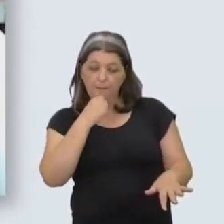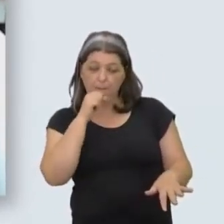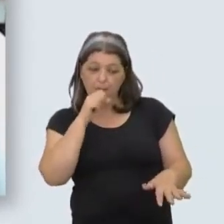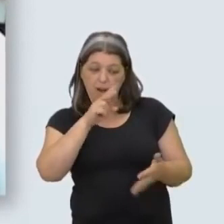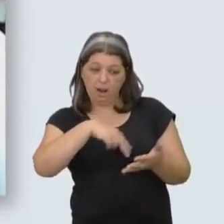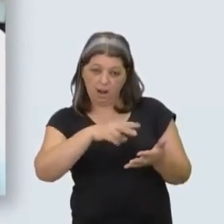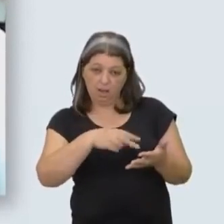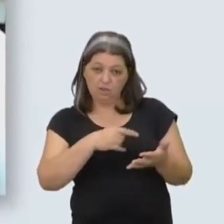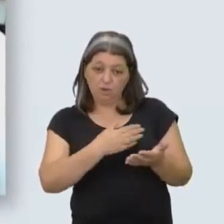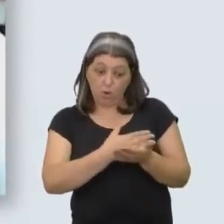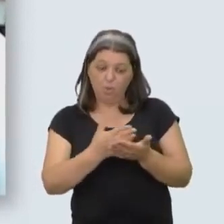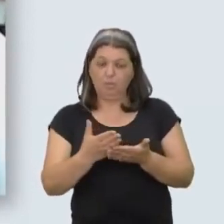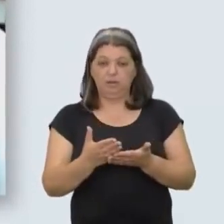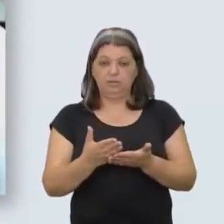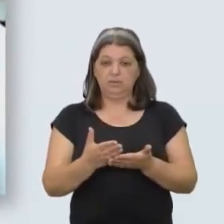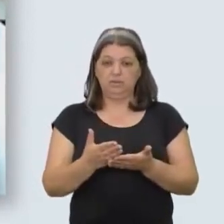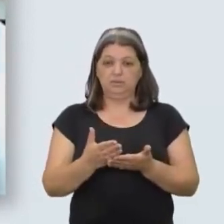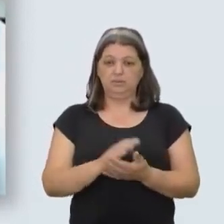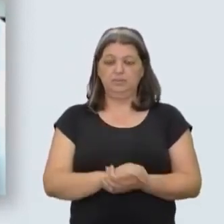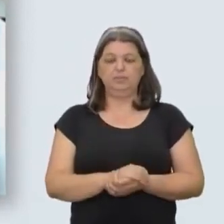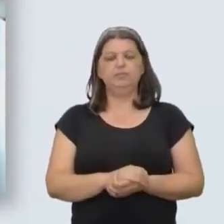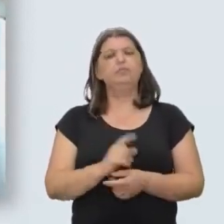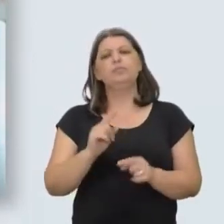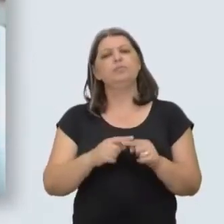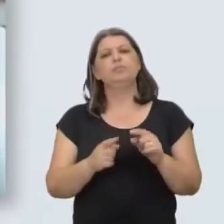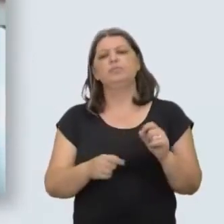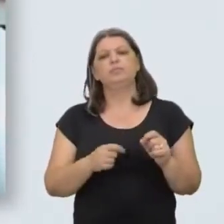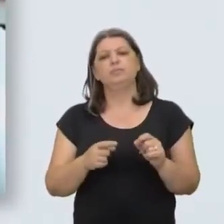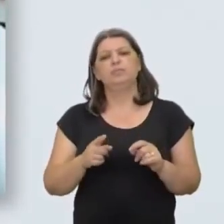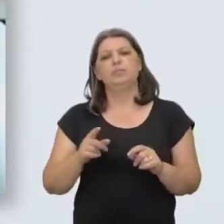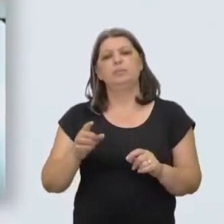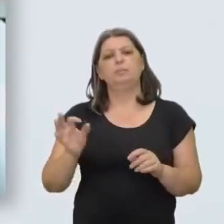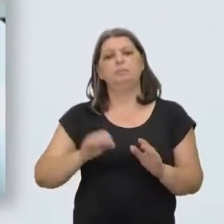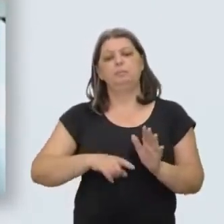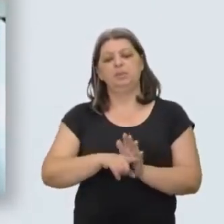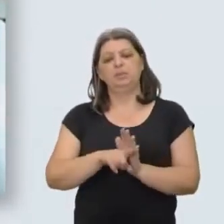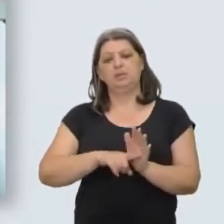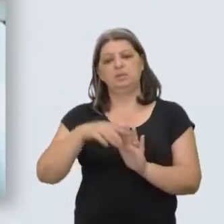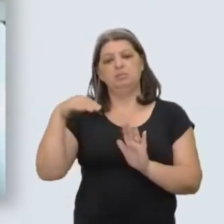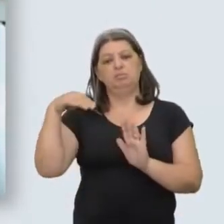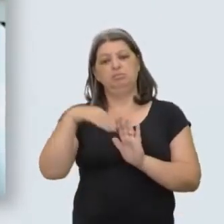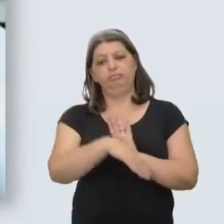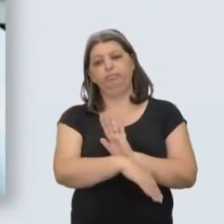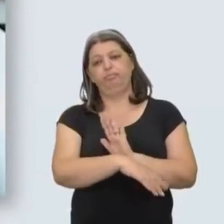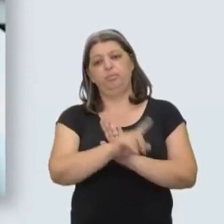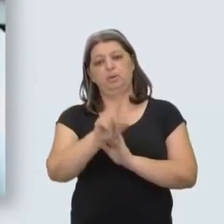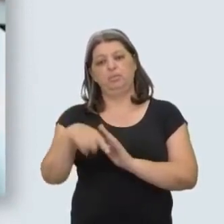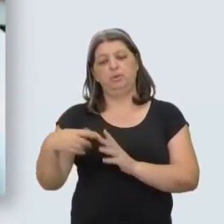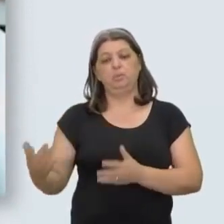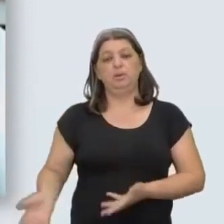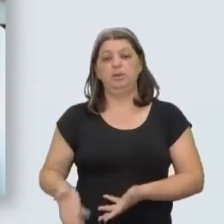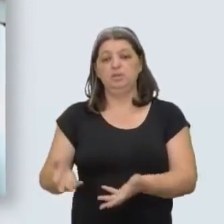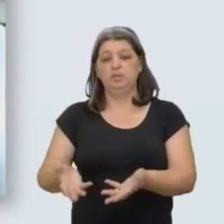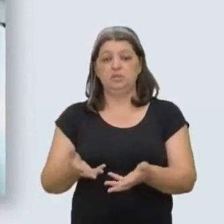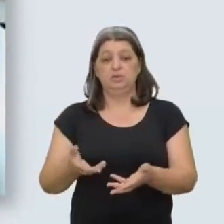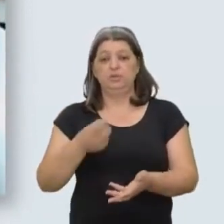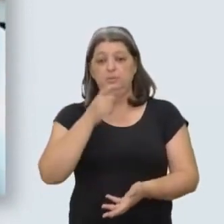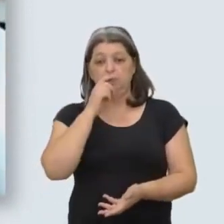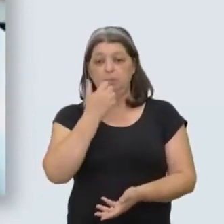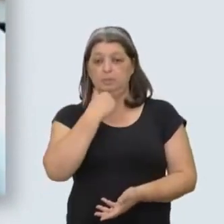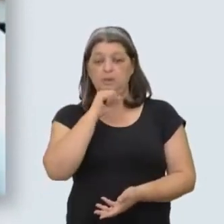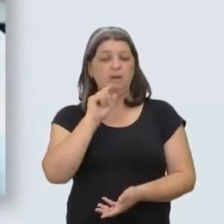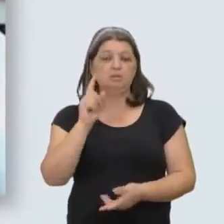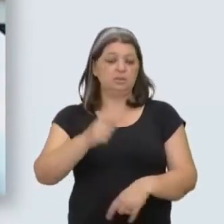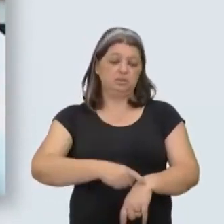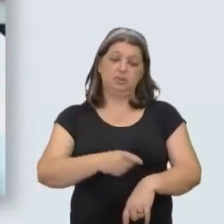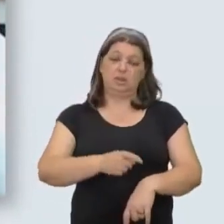ler. Quais os motivos tu acha desse dado ser tão baixo? Incentivo dos pais. Que os pais muitas vezes não têm